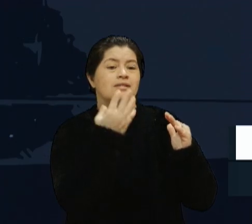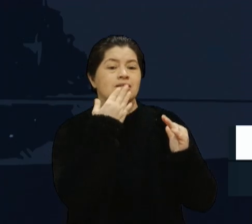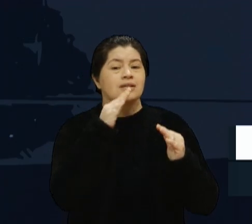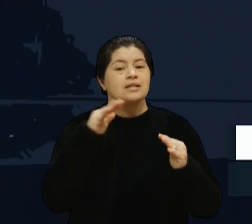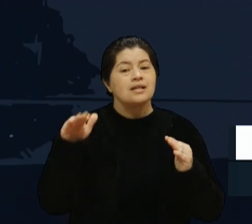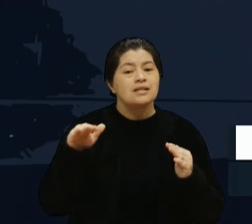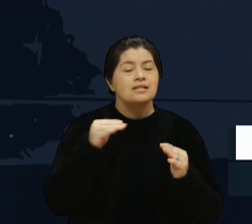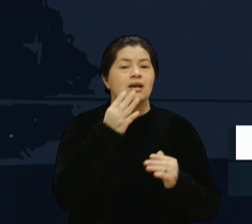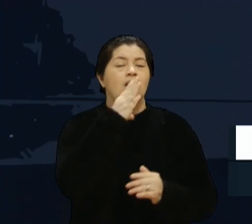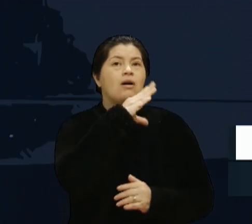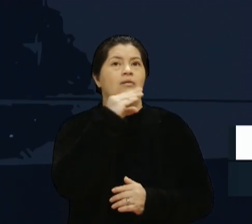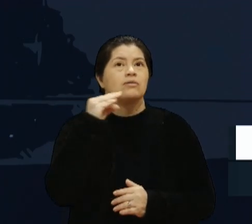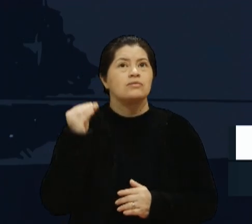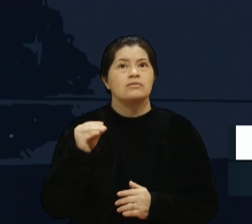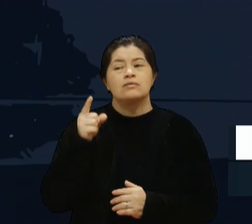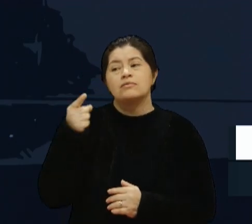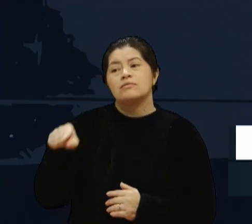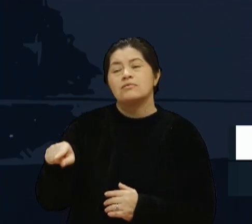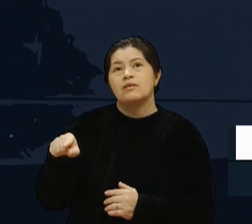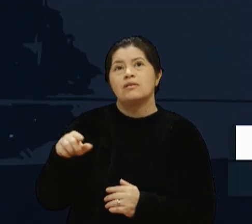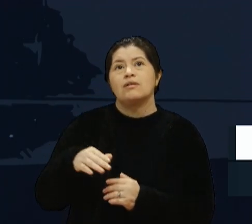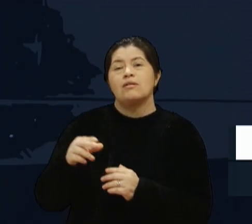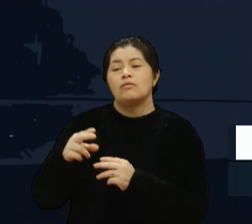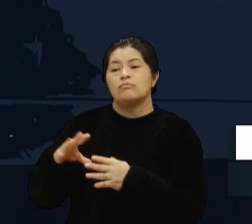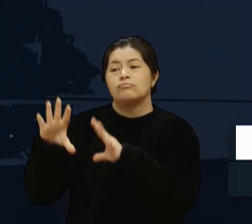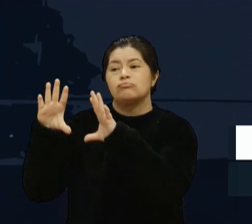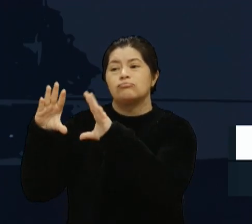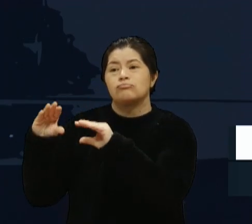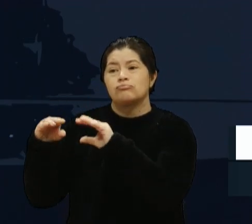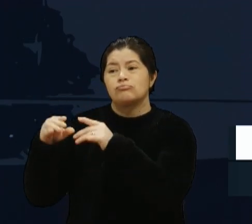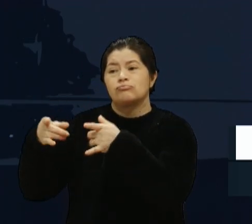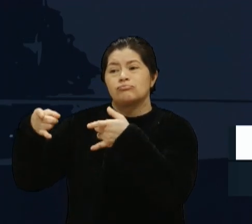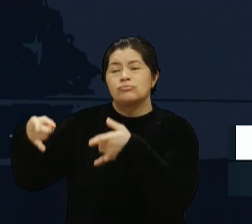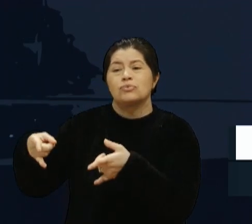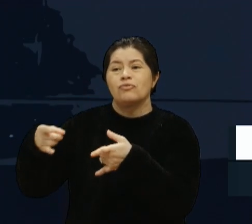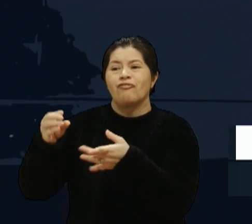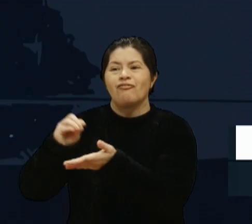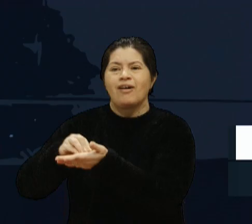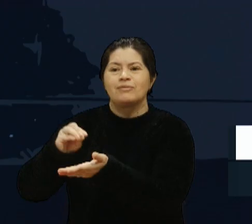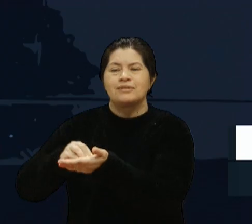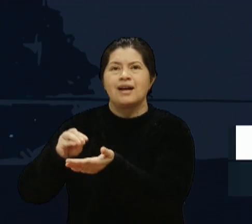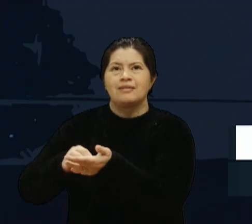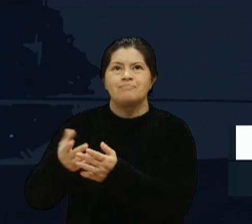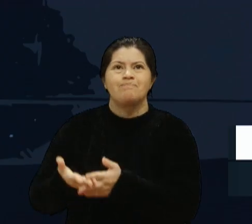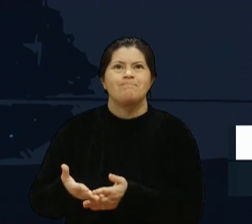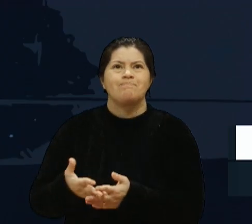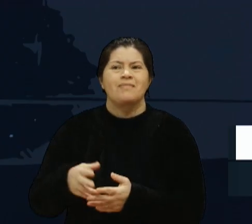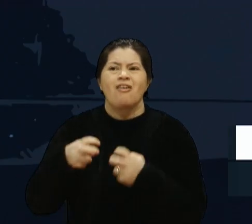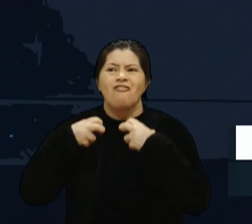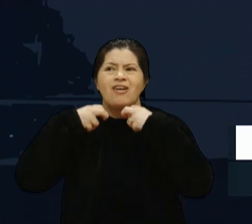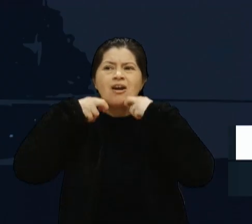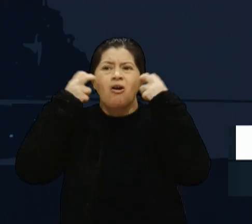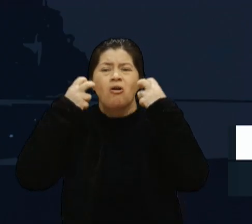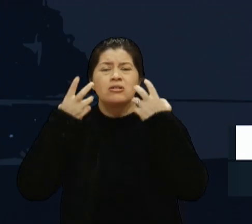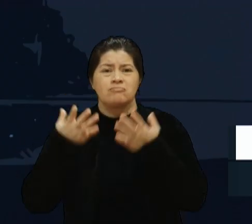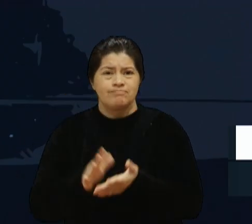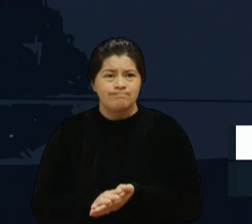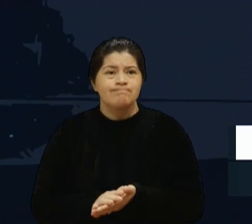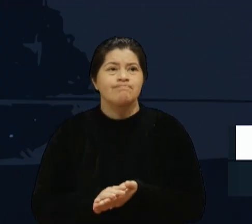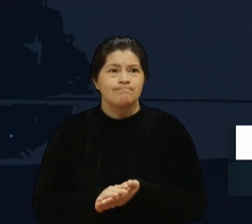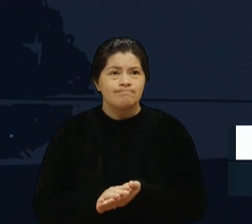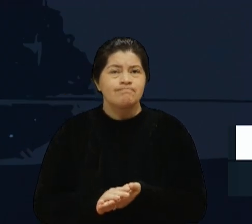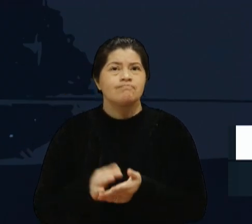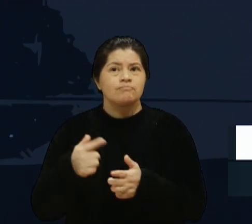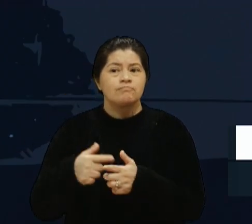ou adolescentes, inclusive com uma criança dormindo em cima de um colchão porque não tinha cama. Confesso que para mim isso é uma vergonha, mas eu confesso,